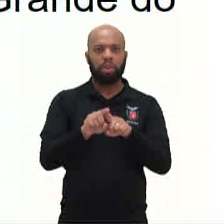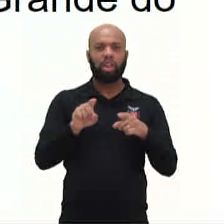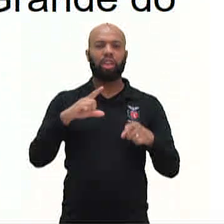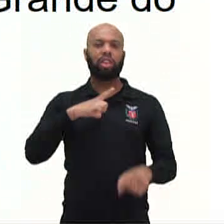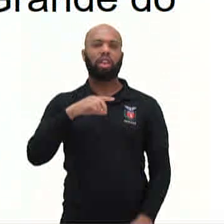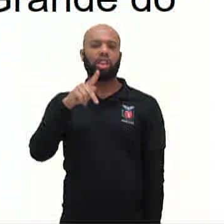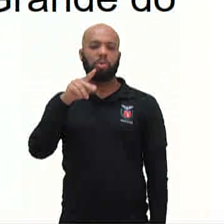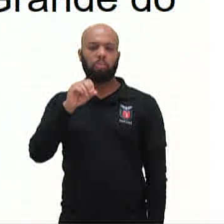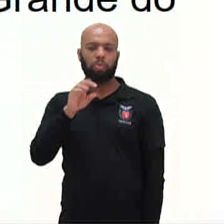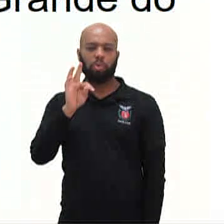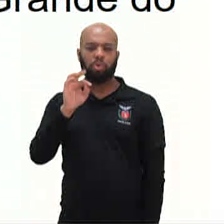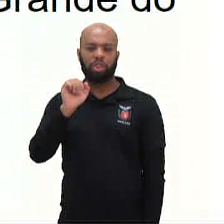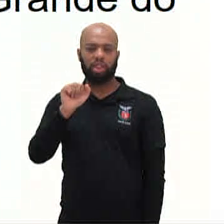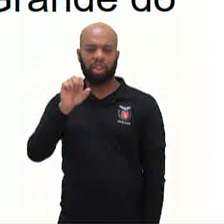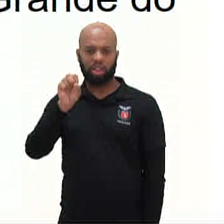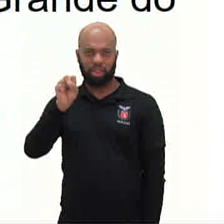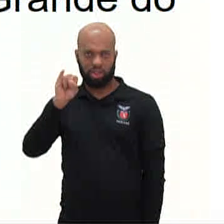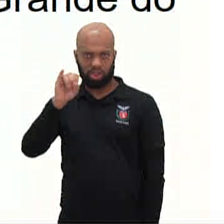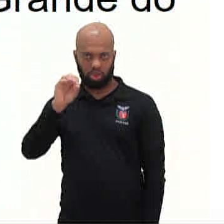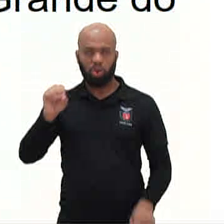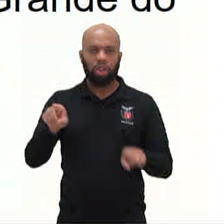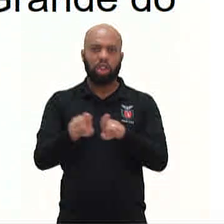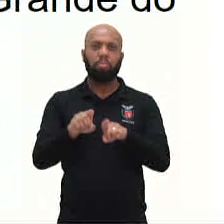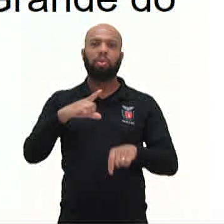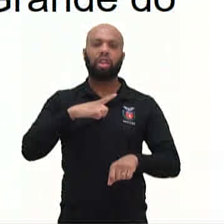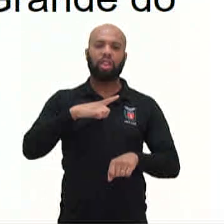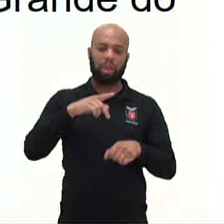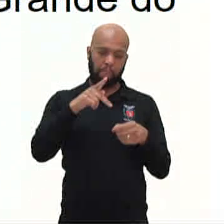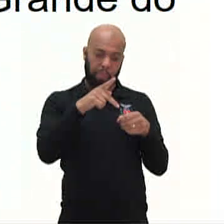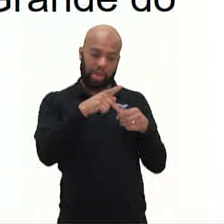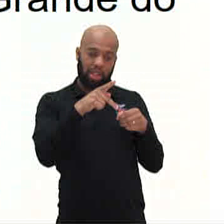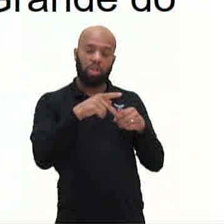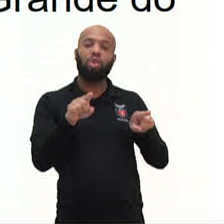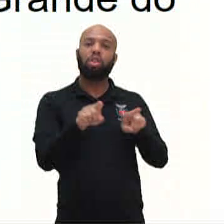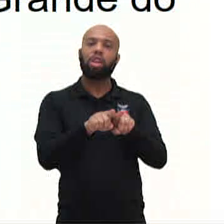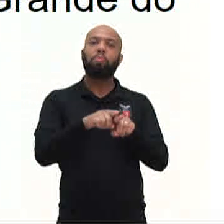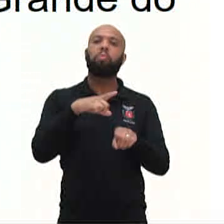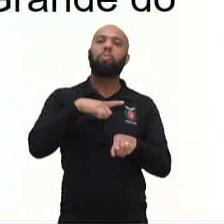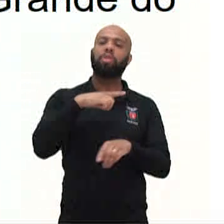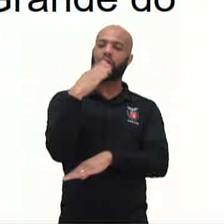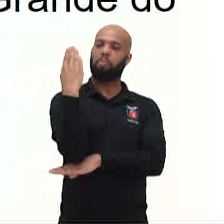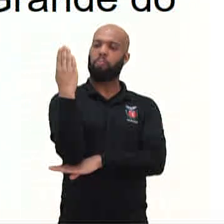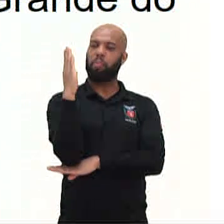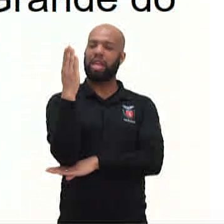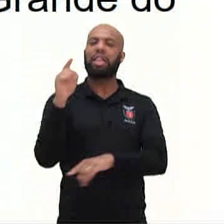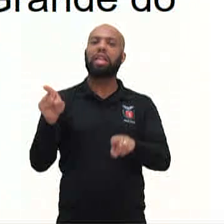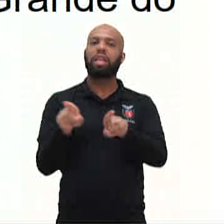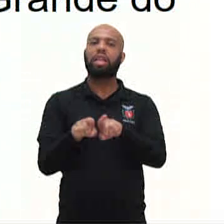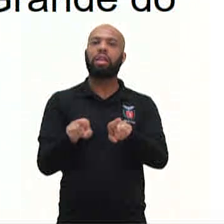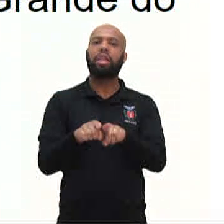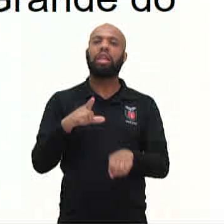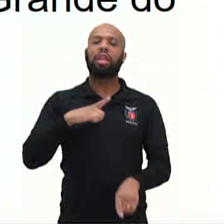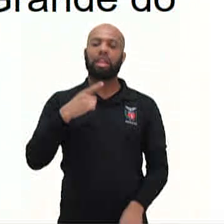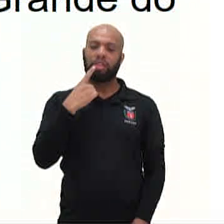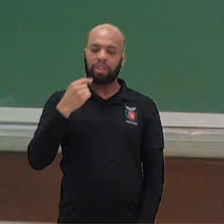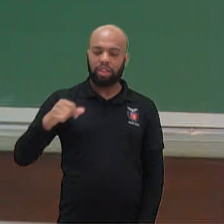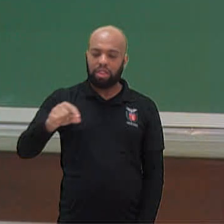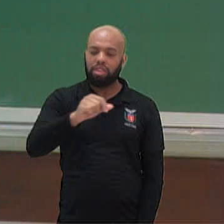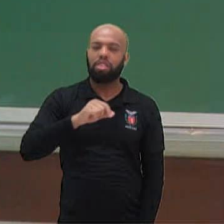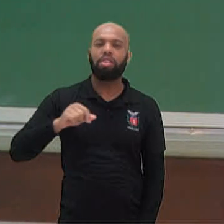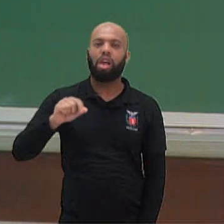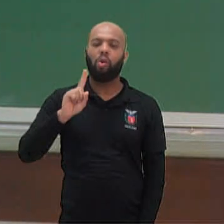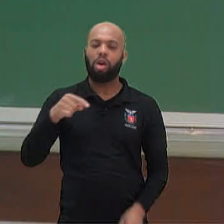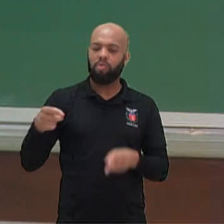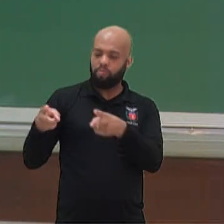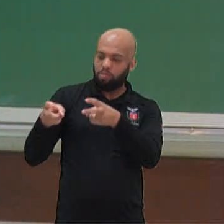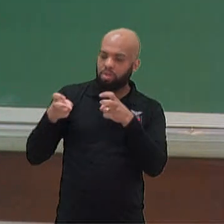a madeira, o petróleo e o sal. São recursos naturais que são explorados